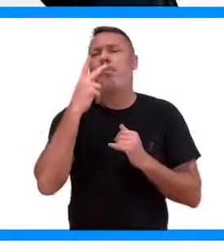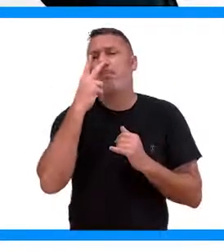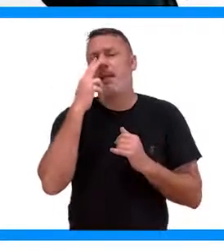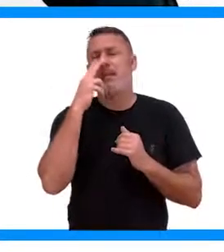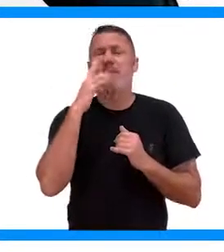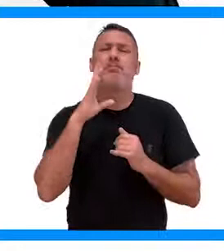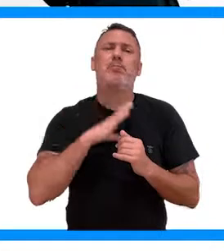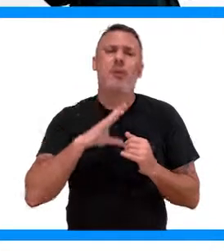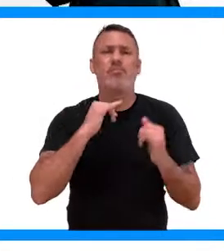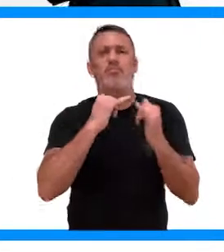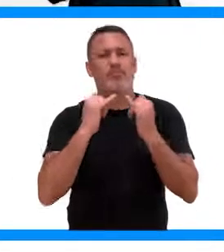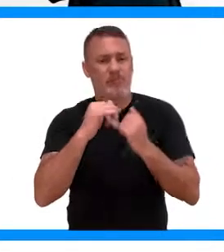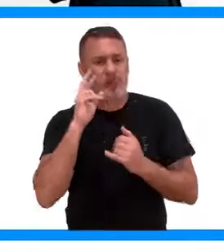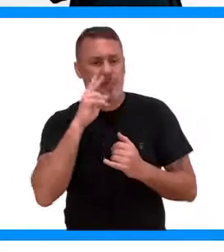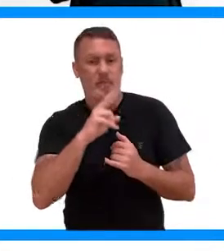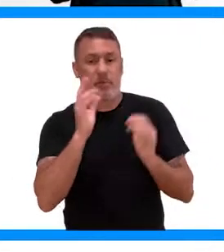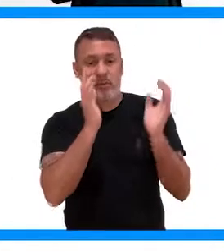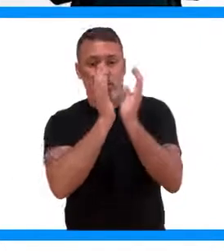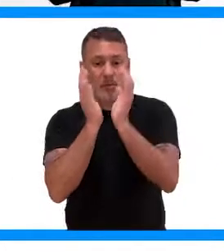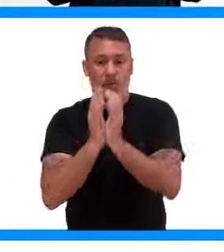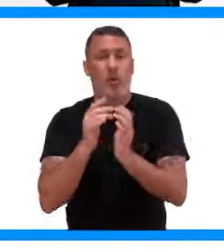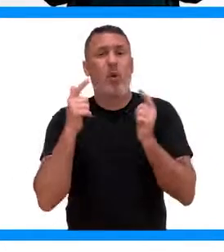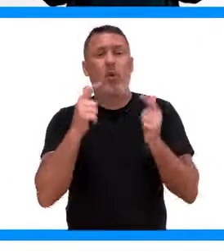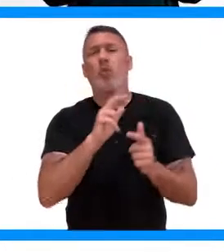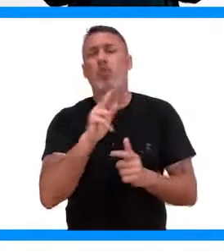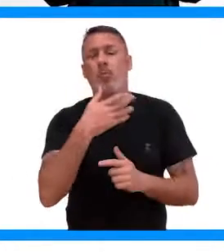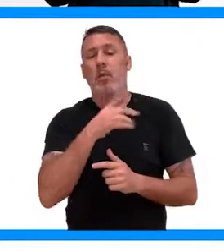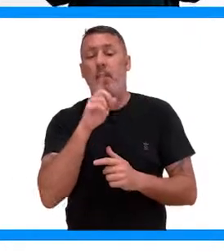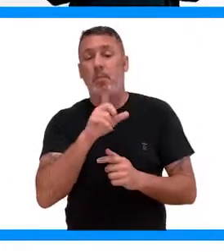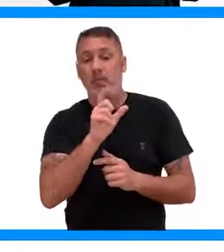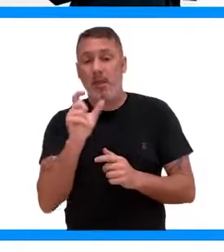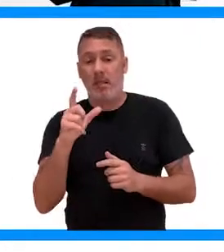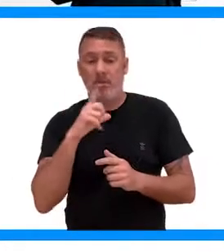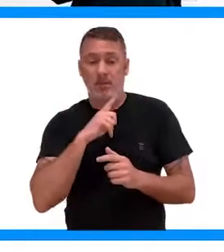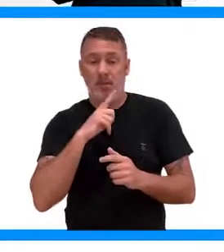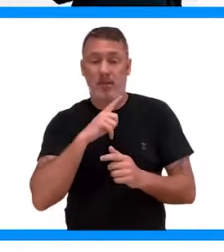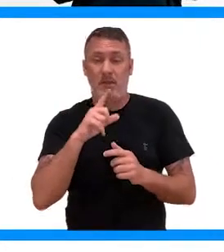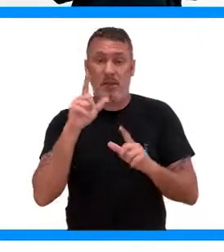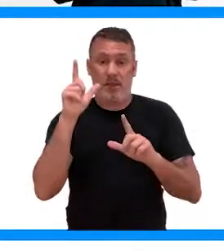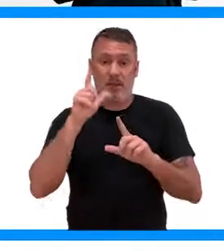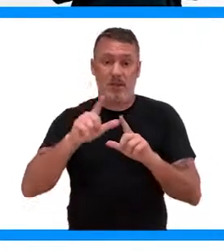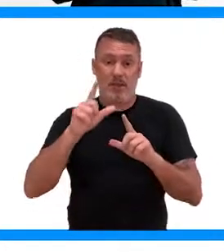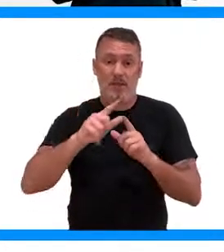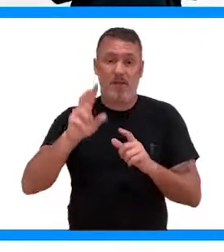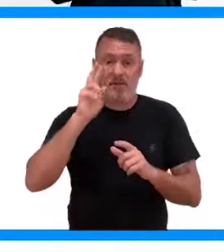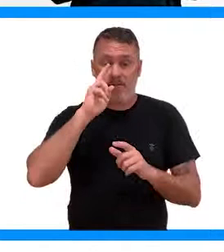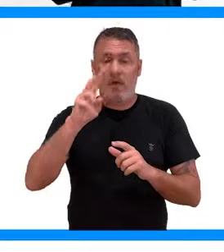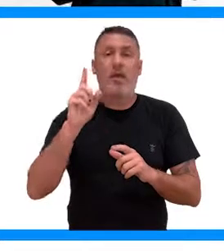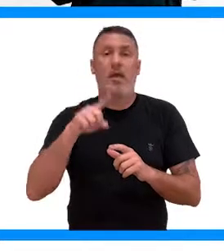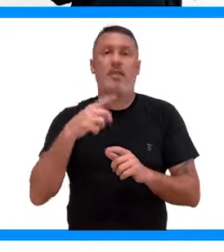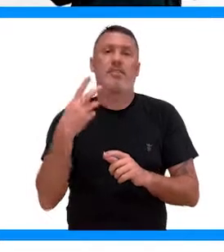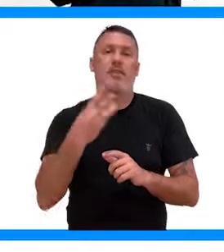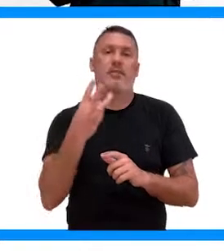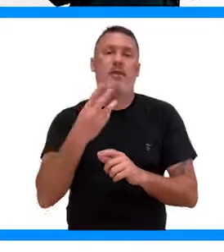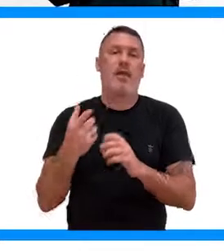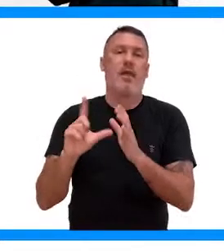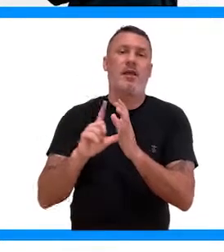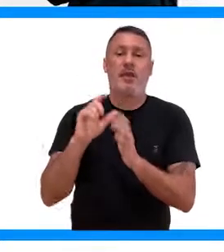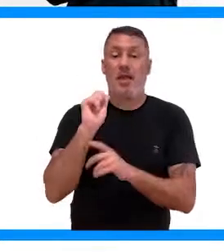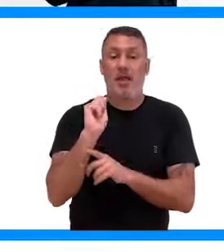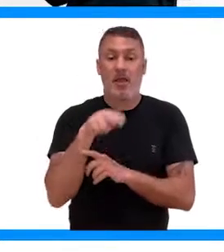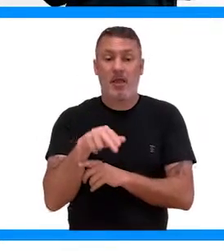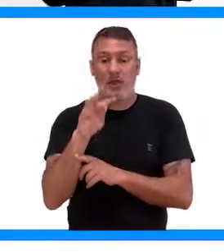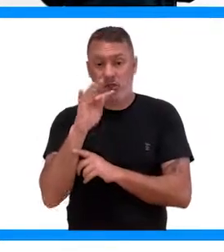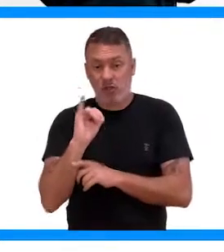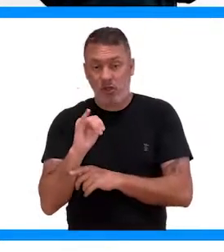coisas parecidas com o português. São classificadas como esdrúxulas as palavras que a sílaba tônica é a antepenúltima. Então,